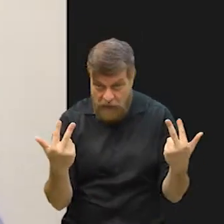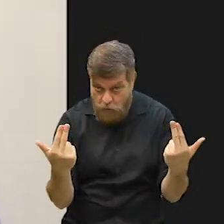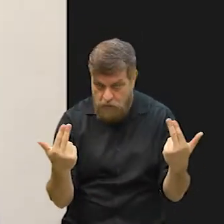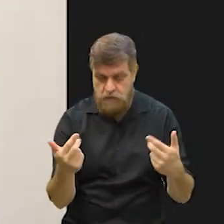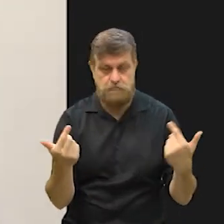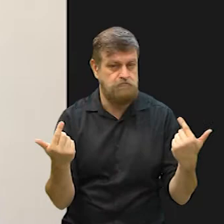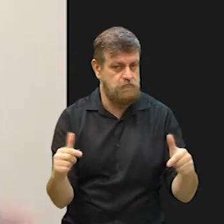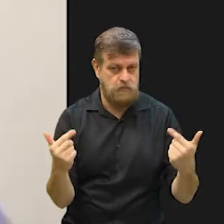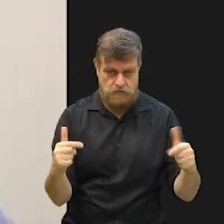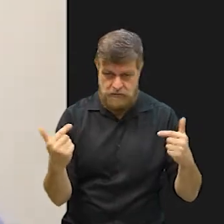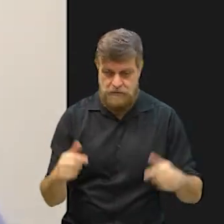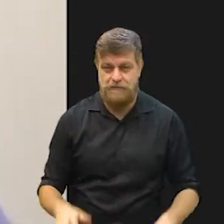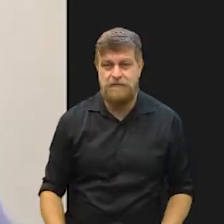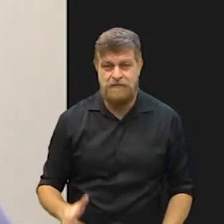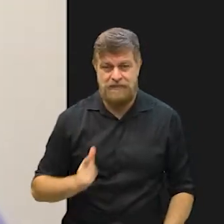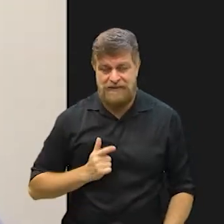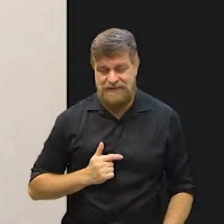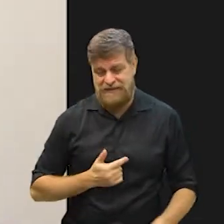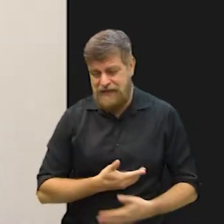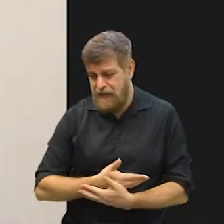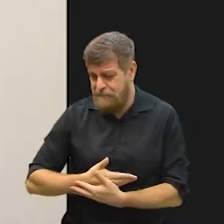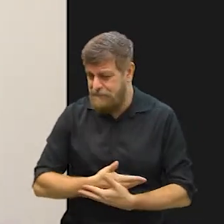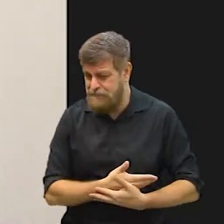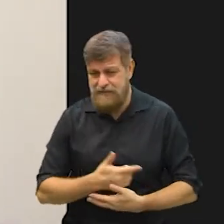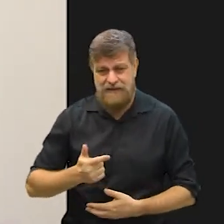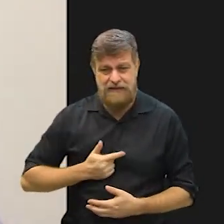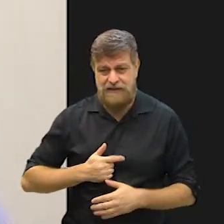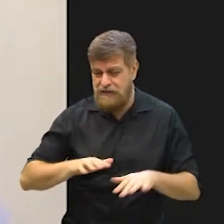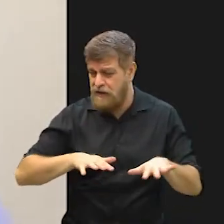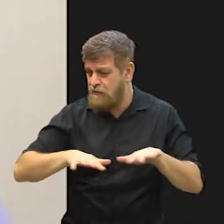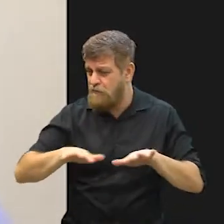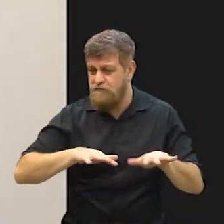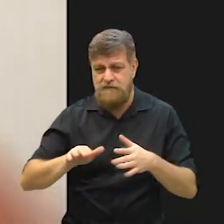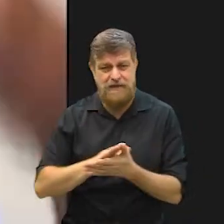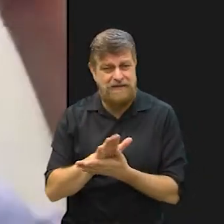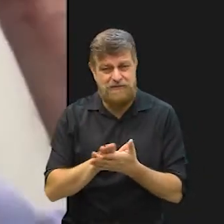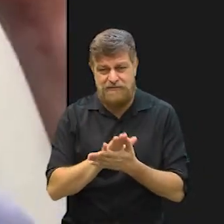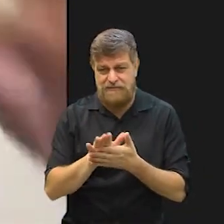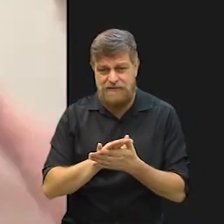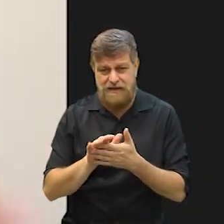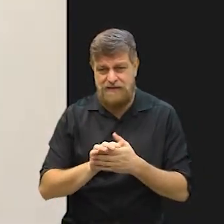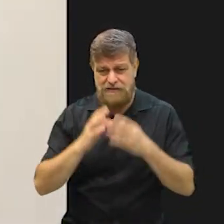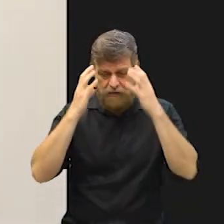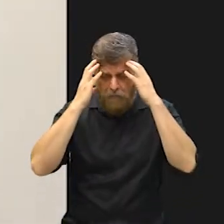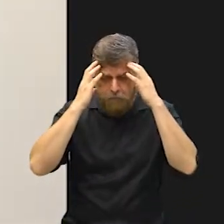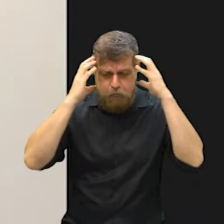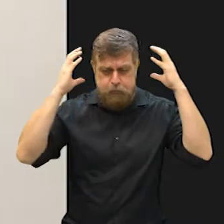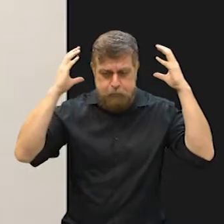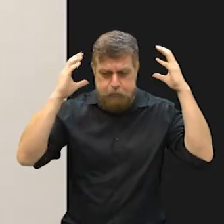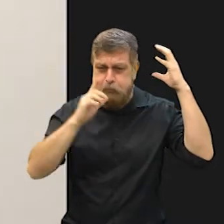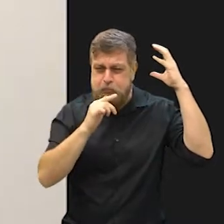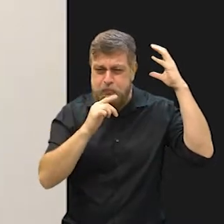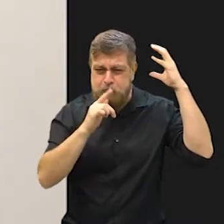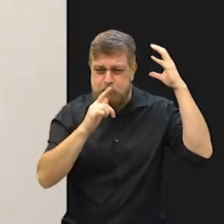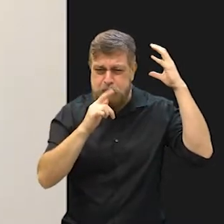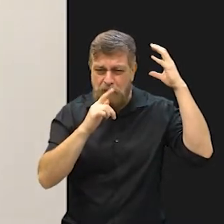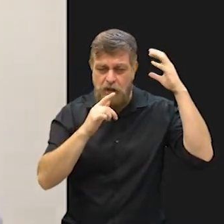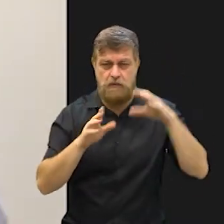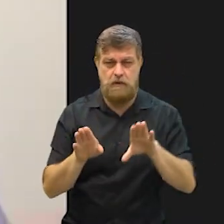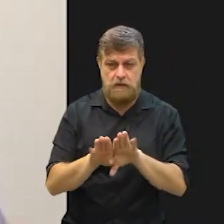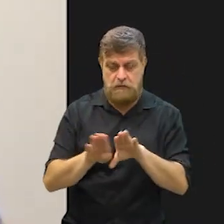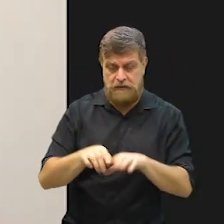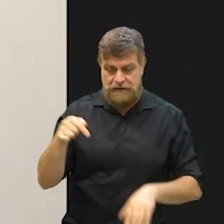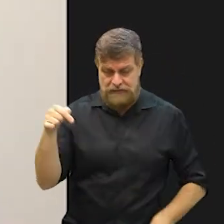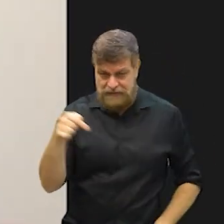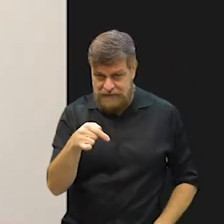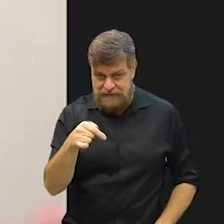Tem crianças que chegam muito comprometidas para a gente, sem movimento na perninha, com muita hidrocefalia, né?